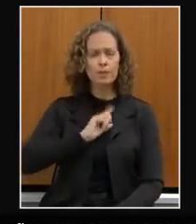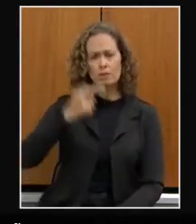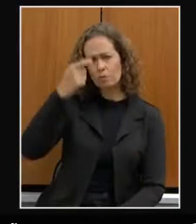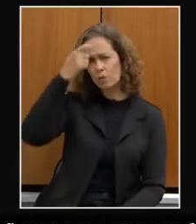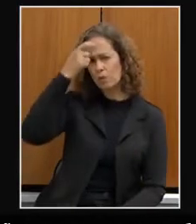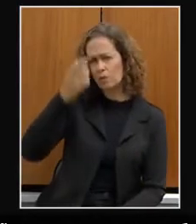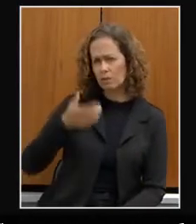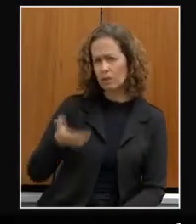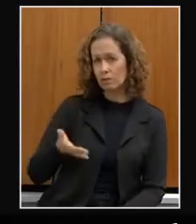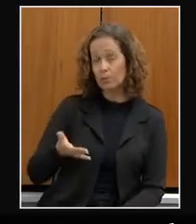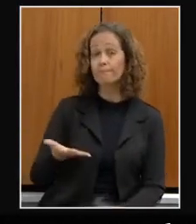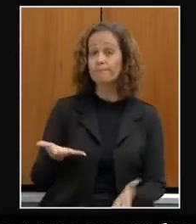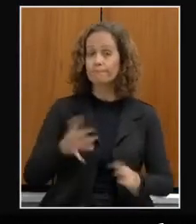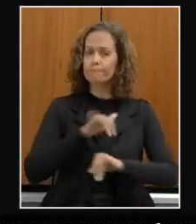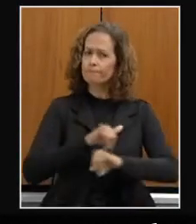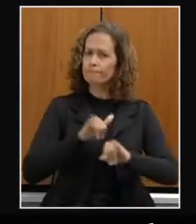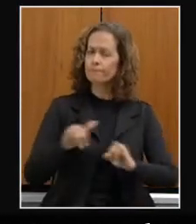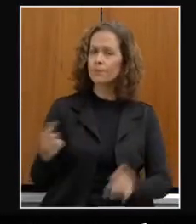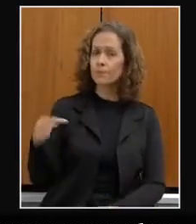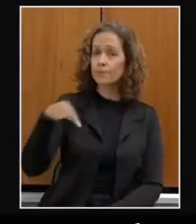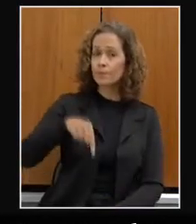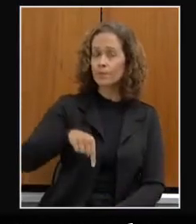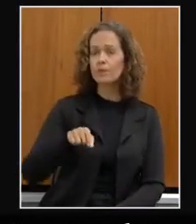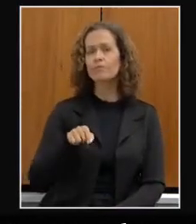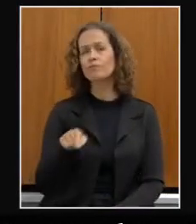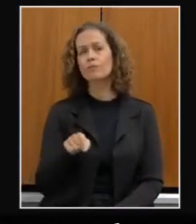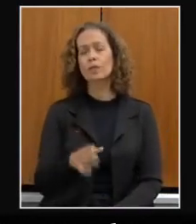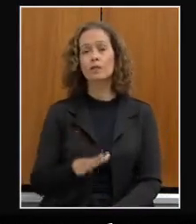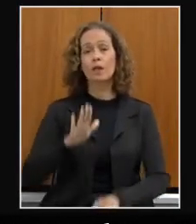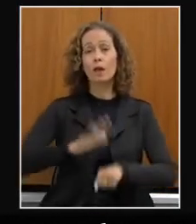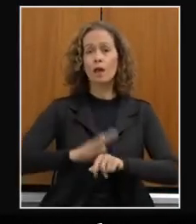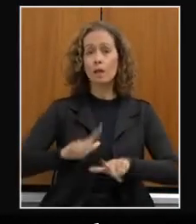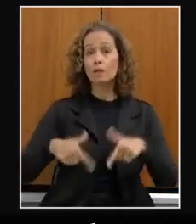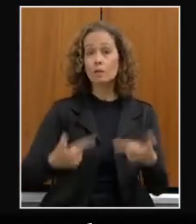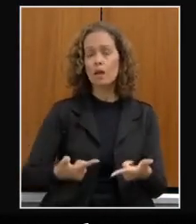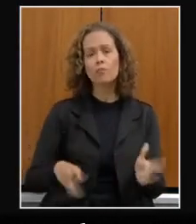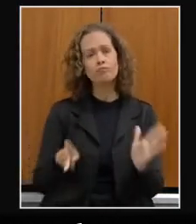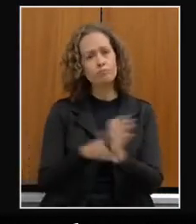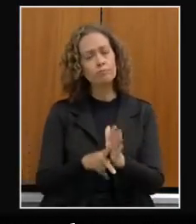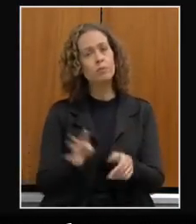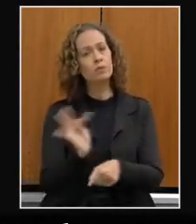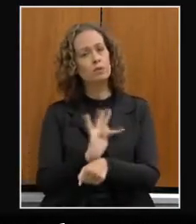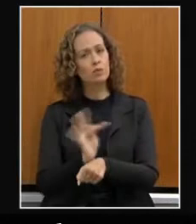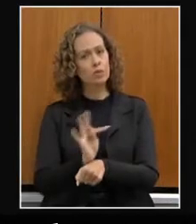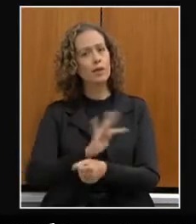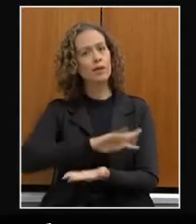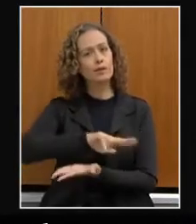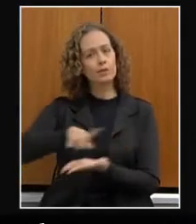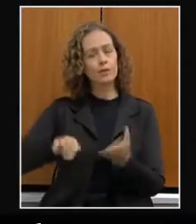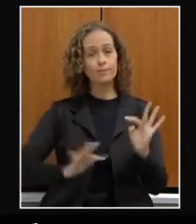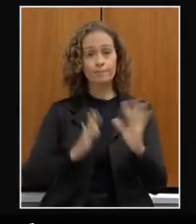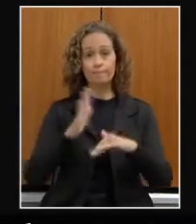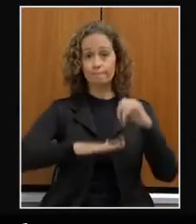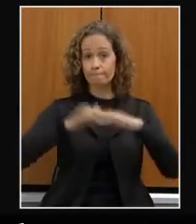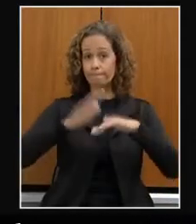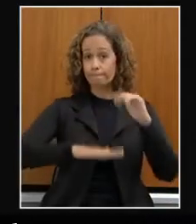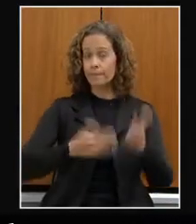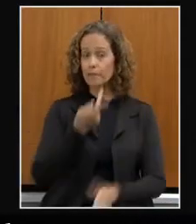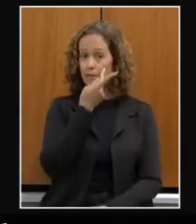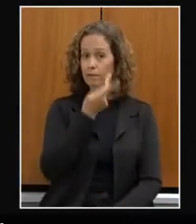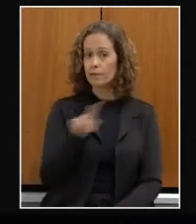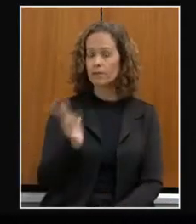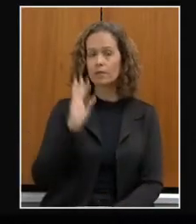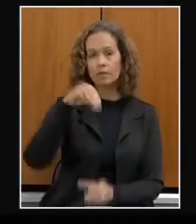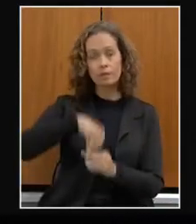ressaltar aqui que essa ação deve ter critérios propriamente técnicos eu dizia secretário porque essa visita teve na